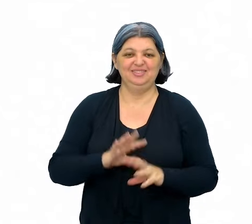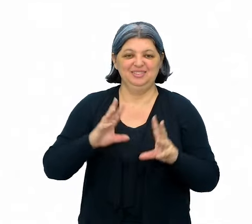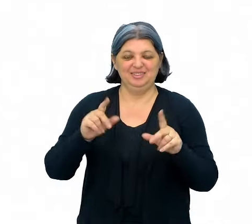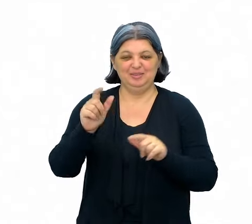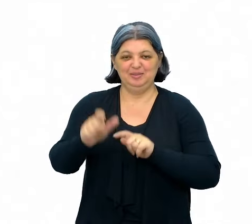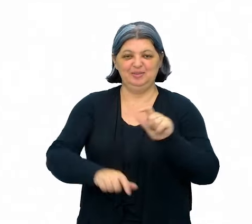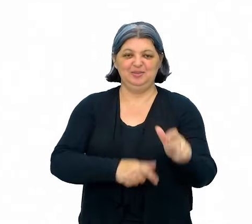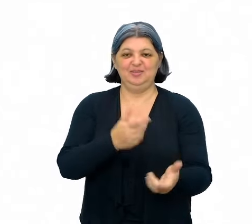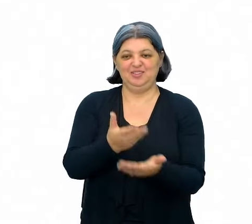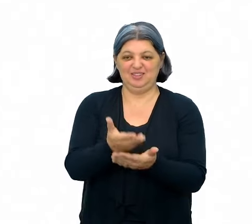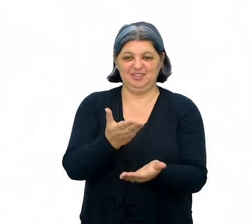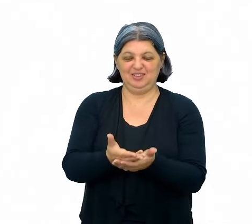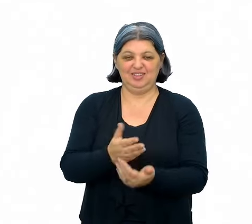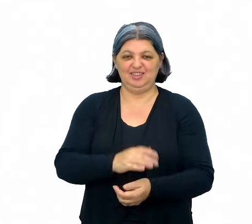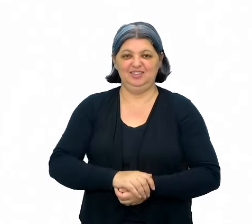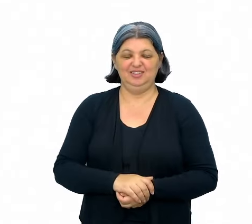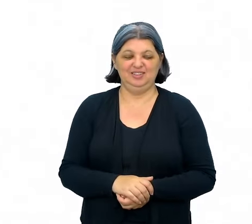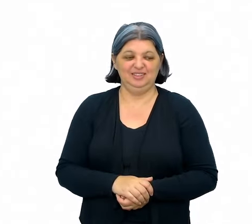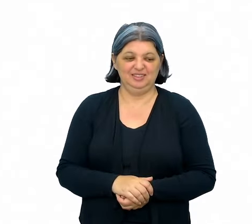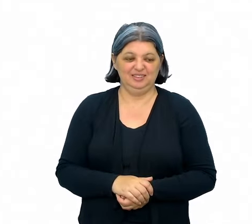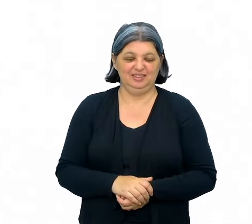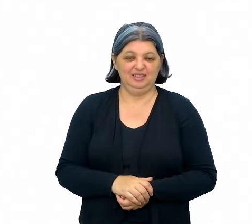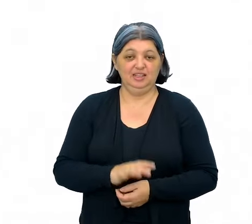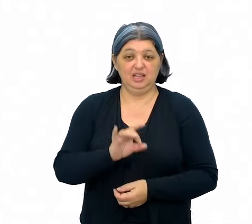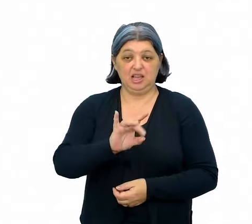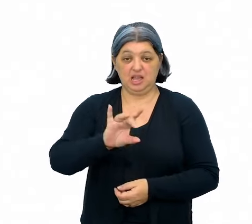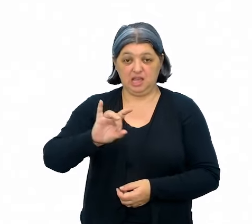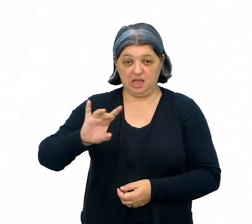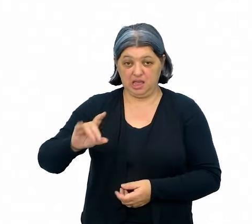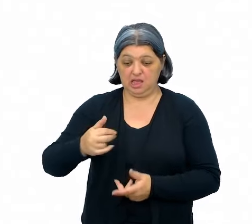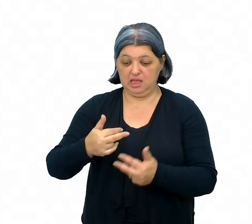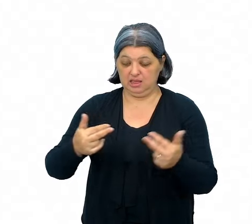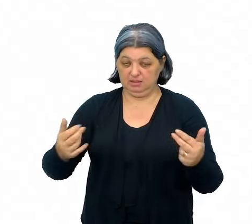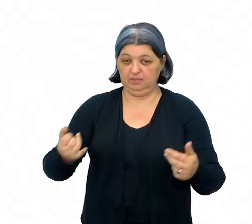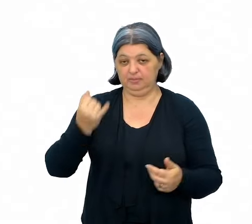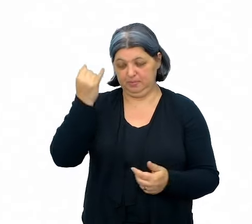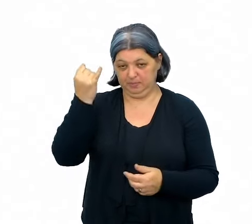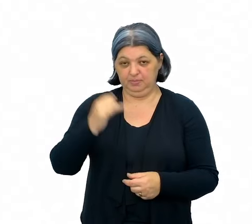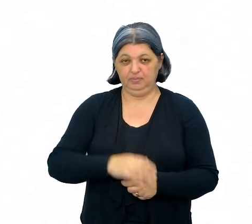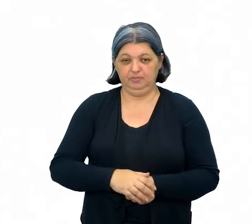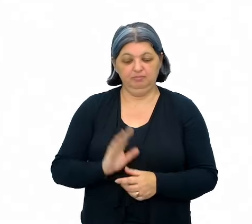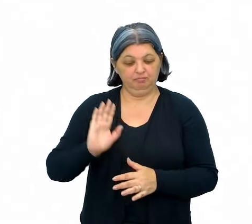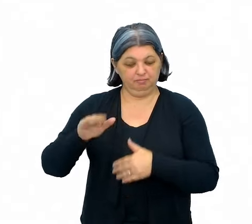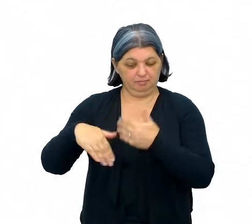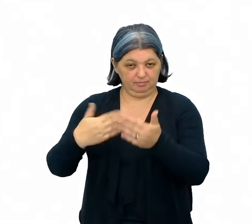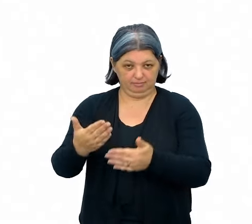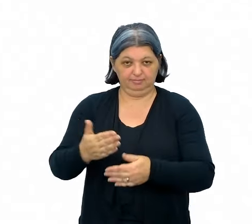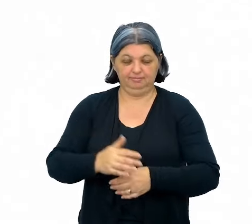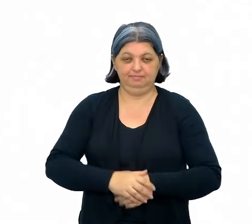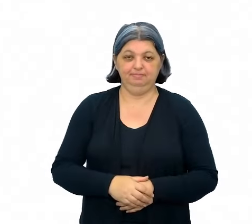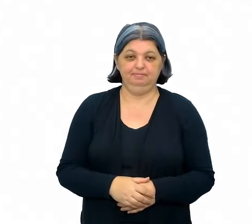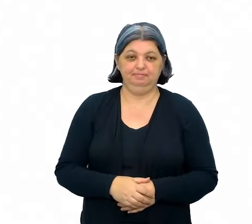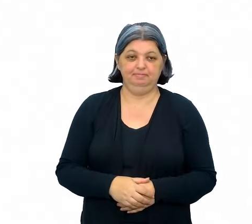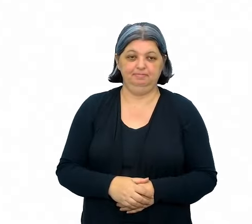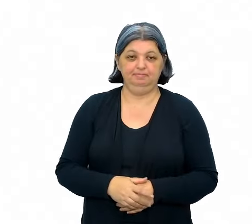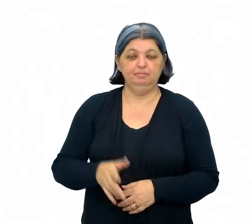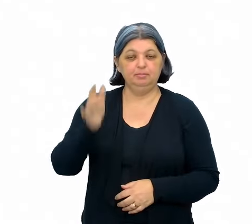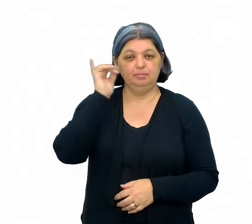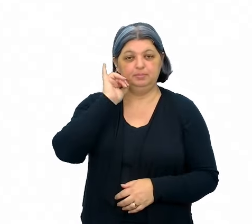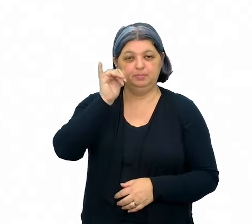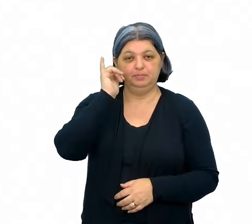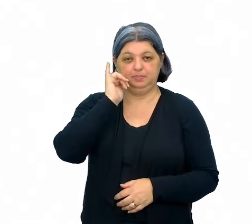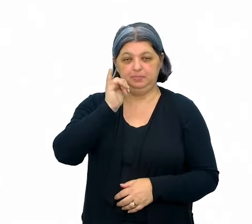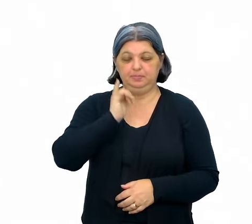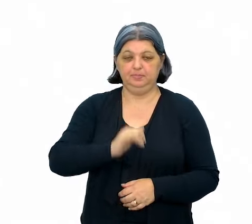estudantes identificam cada um desses pontos importantes no desenvolvimento de uma